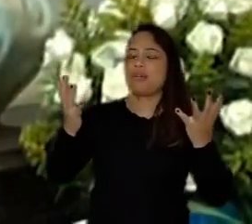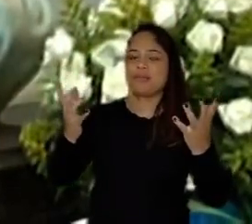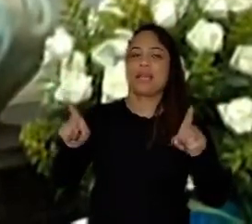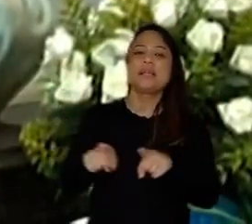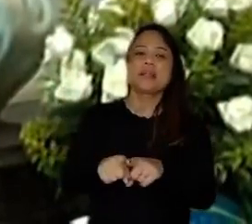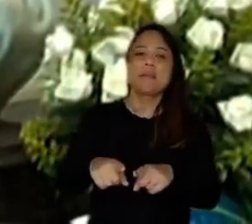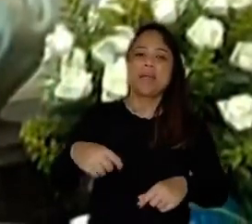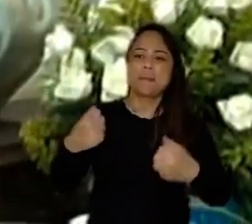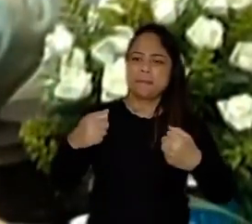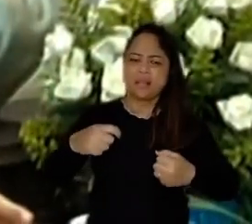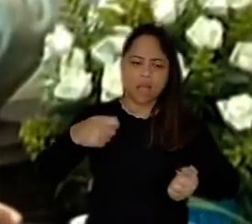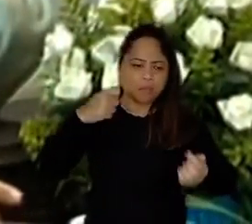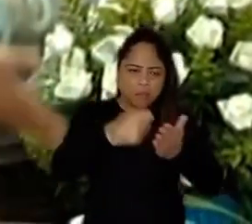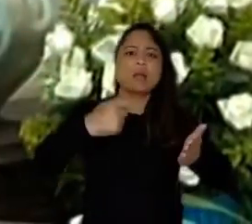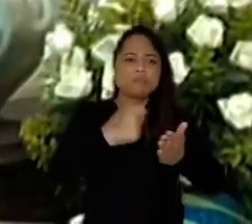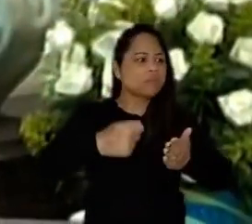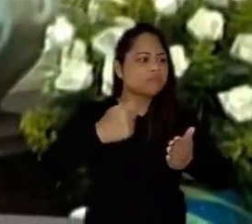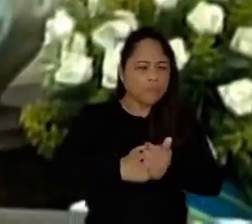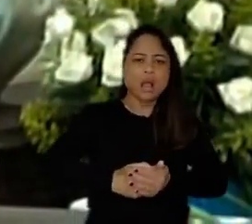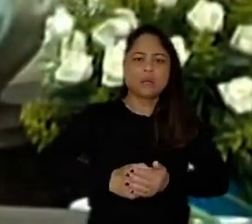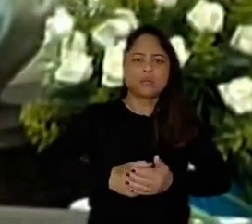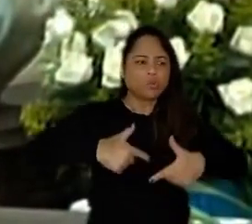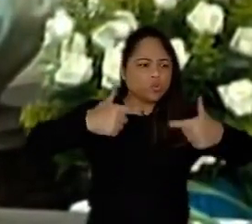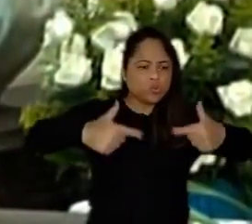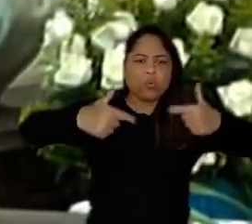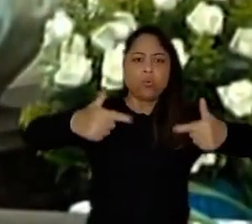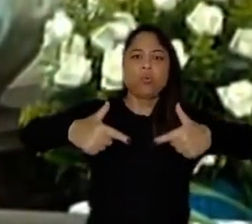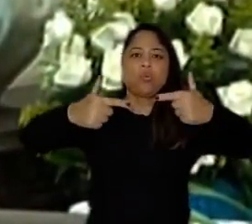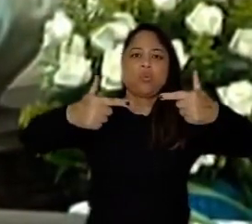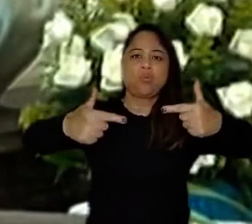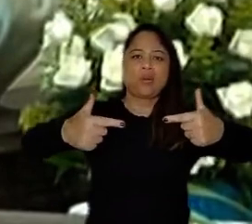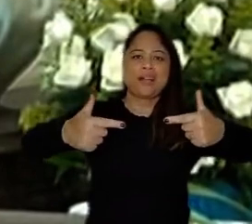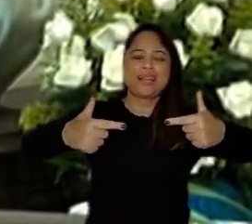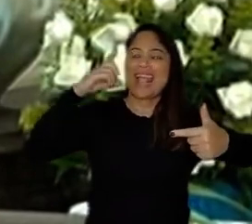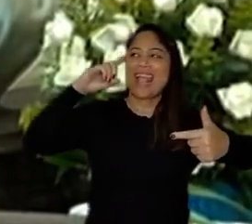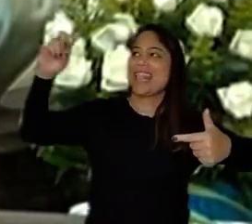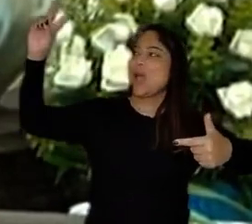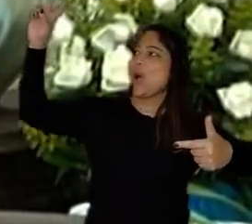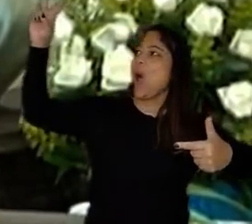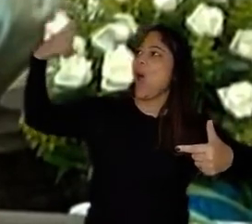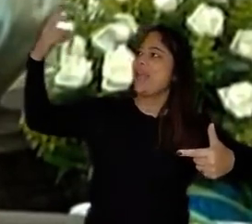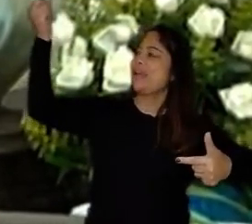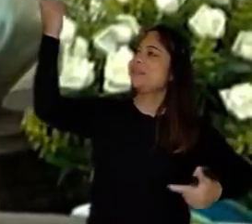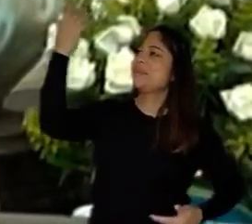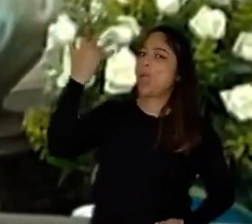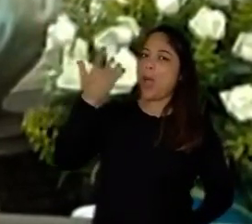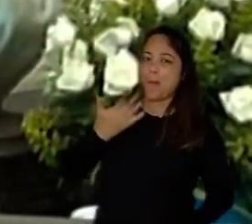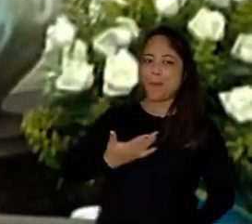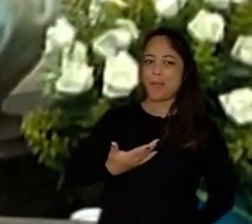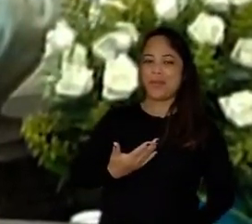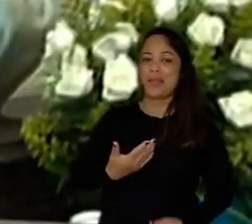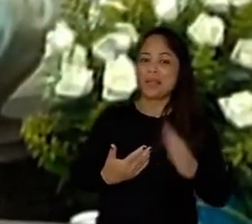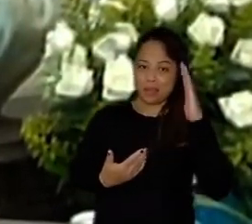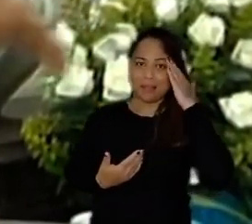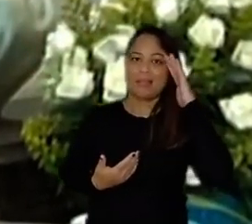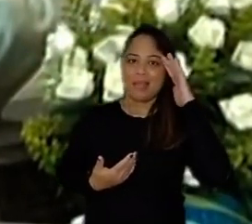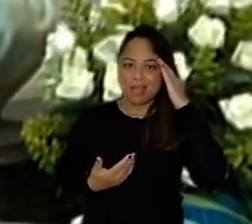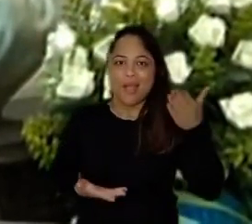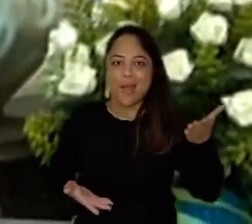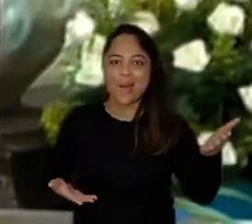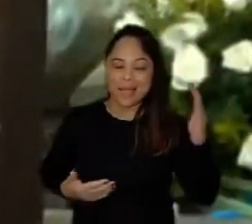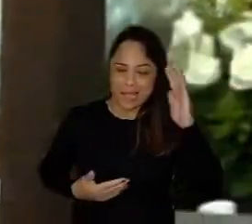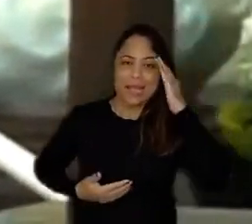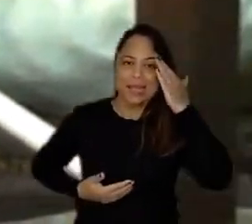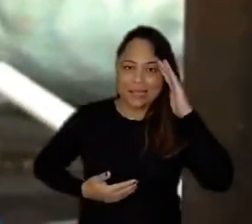humana. Tem que suar e lutar para Deus inspirar lá em cima. Entende ou não? Fala para quem está do seu lado: eu estou achando você muito